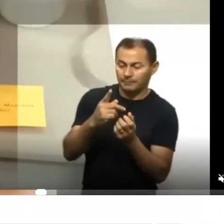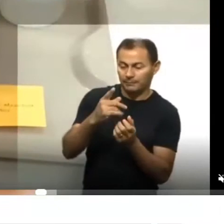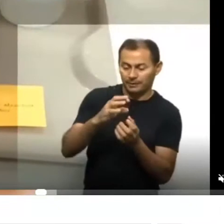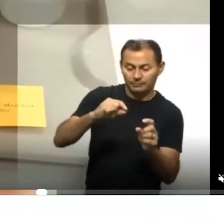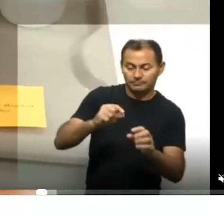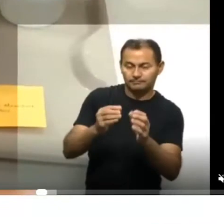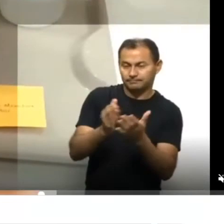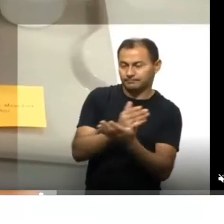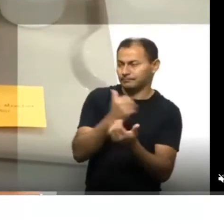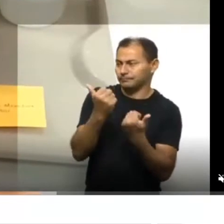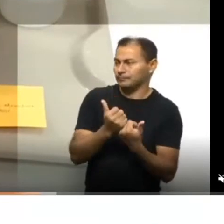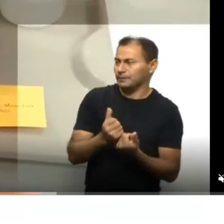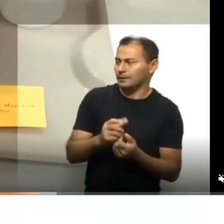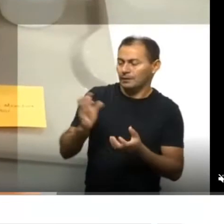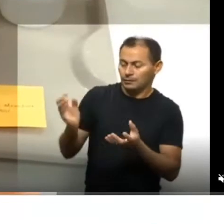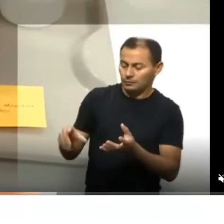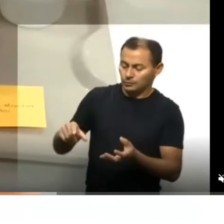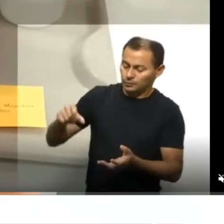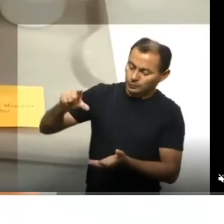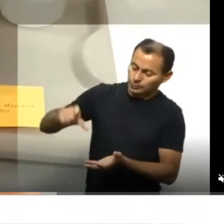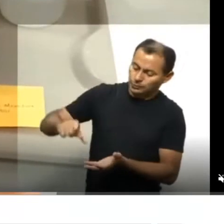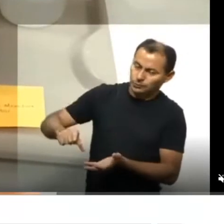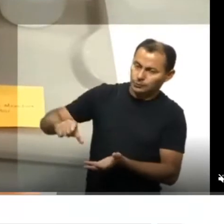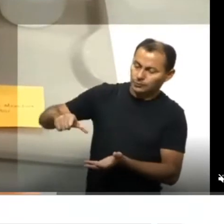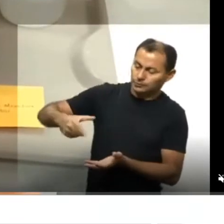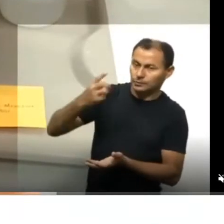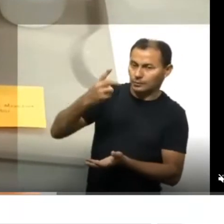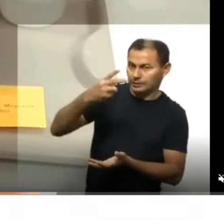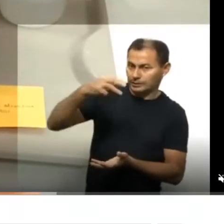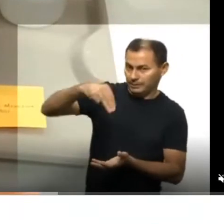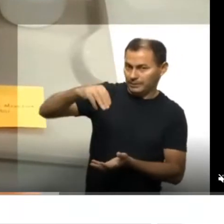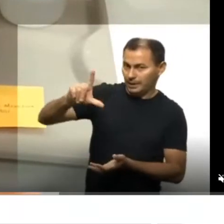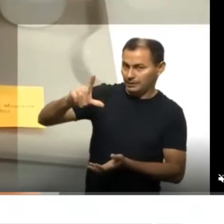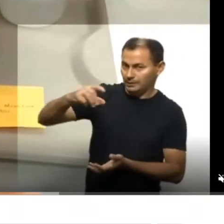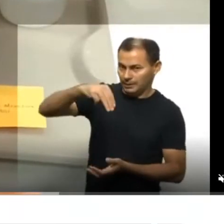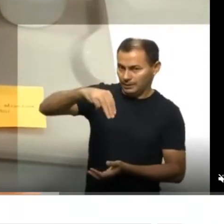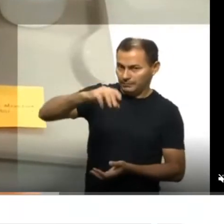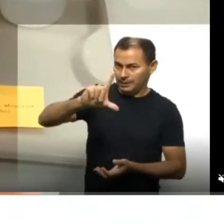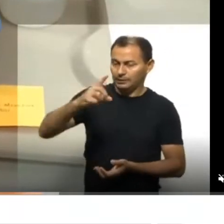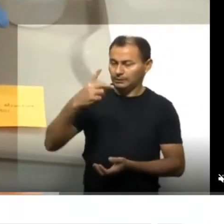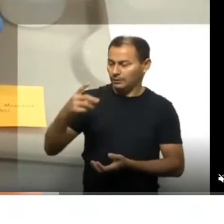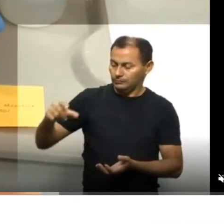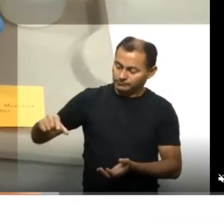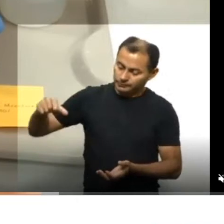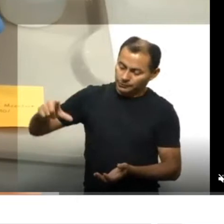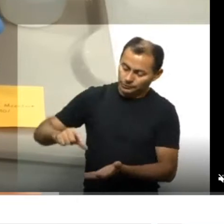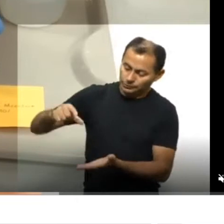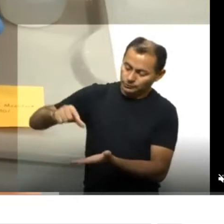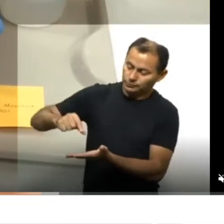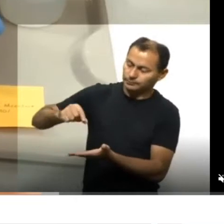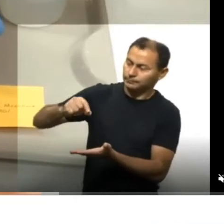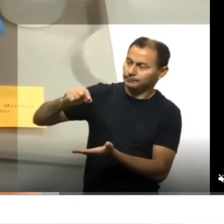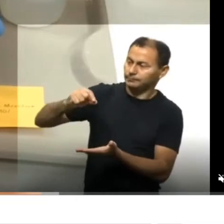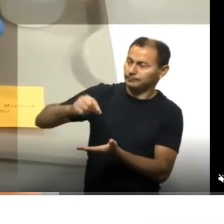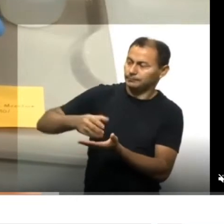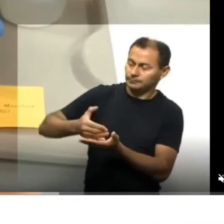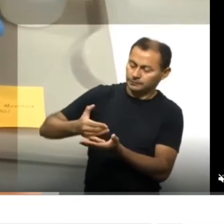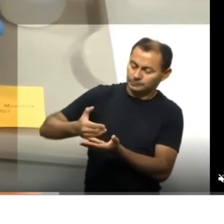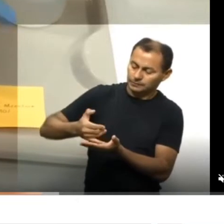Bom, agora eu vou pegar essa minha solução que eu fiz, né, de hidróxido de potássio. Vou pegar 2 ml dessa solução